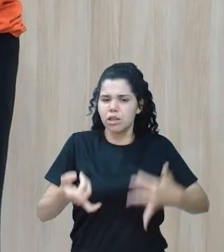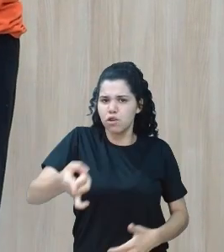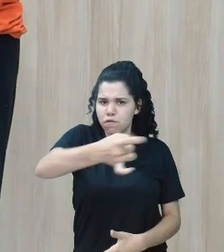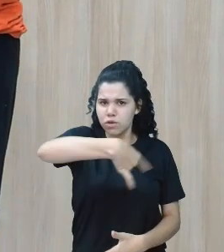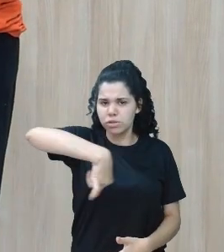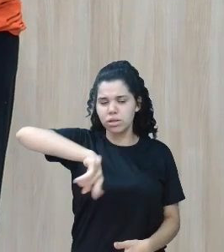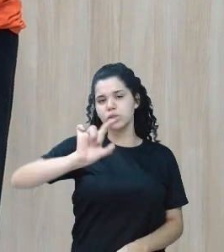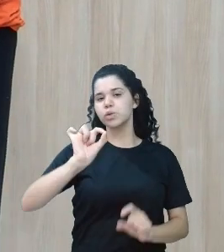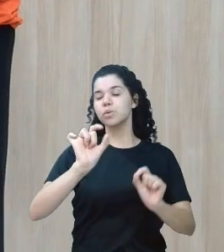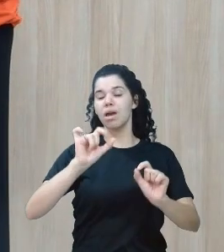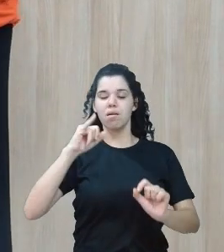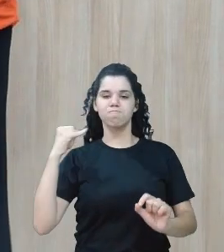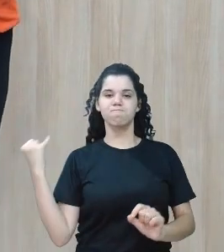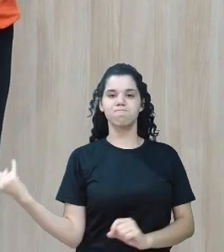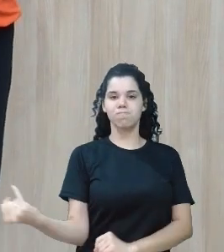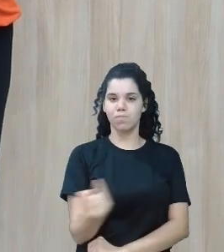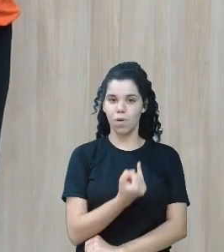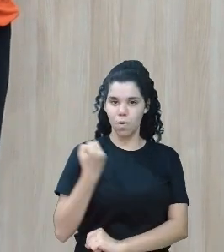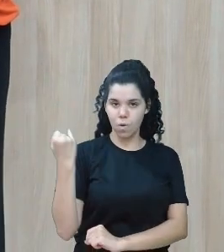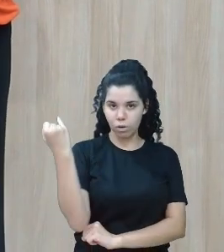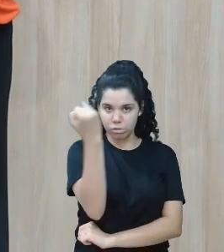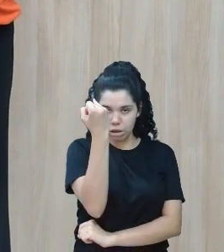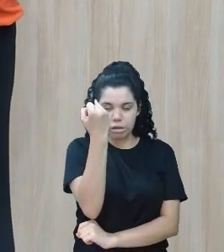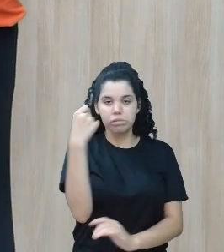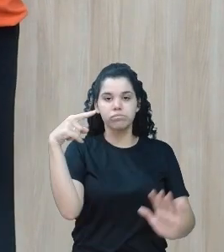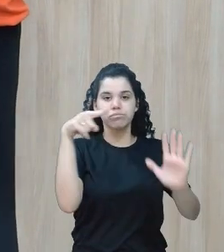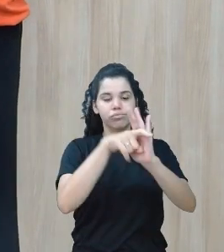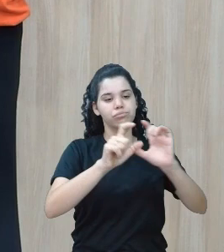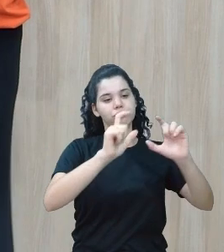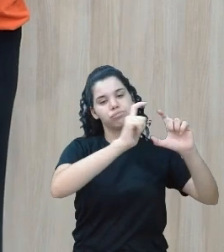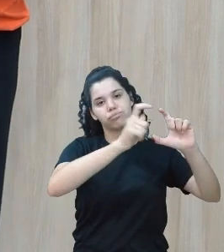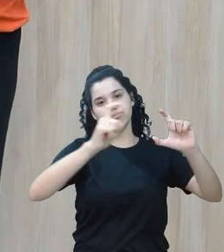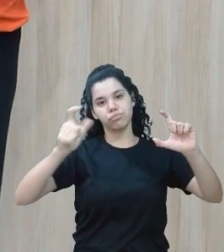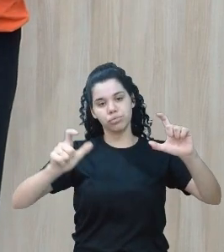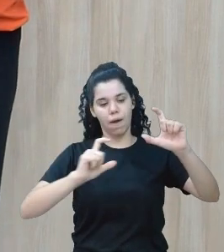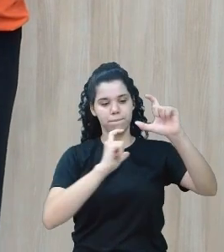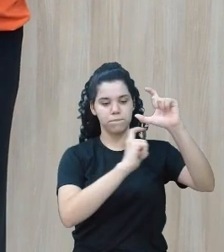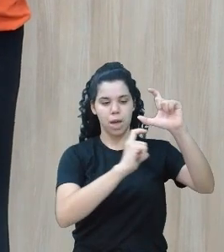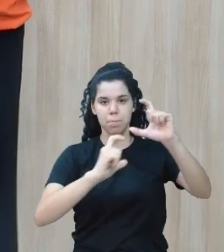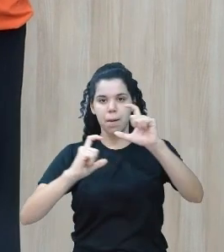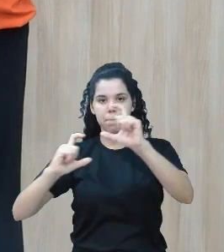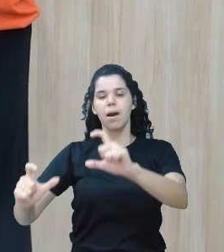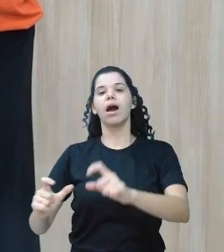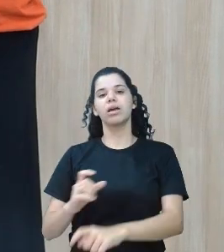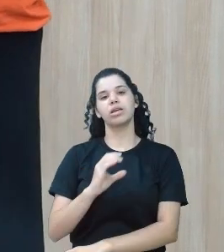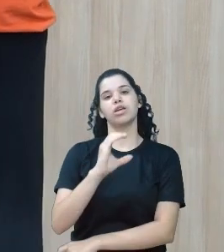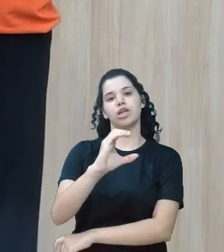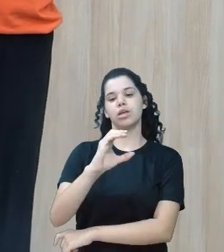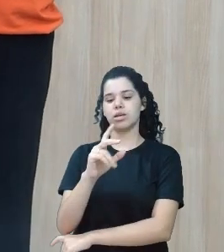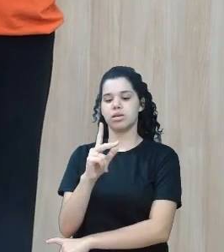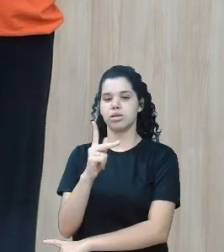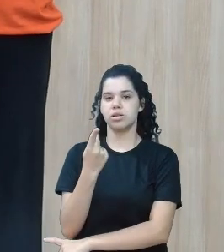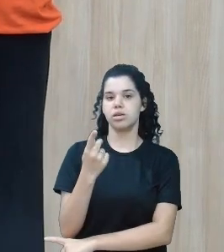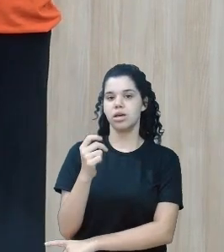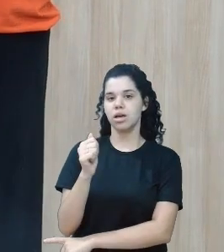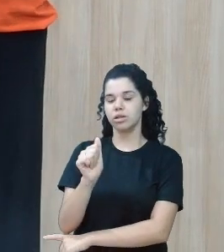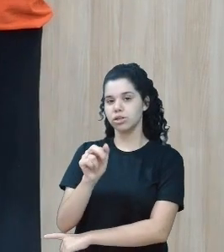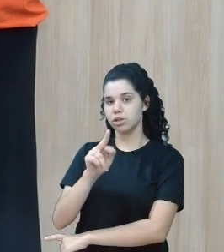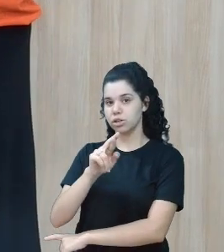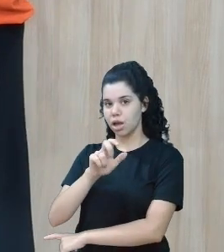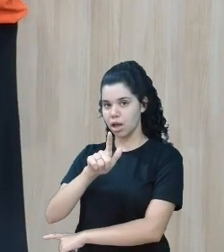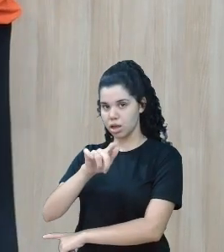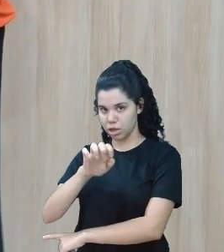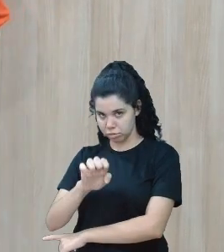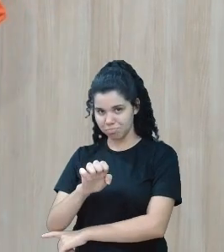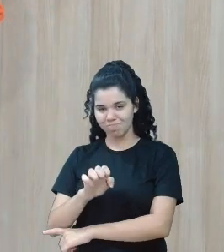sobre a importância das questões de tiras, charges, quadrinhos. Gente, são as questões mais comuns